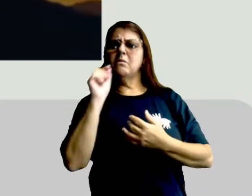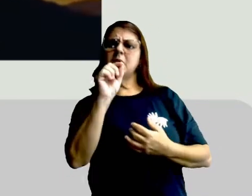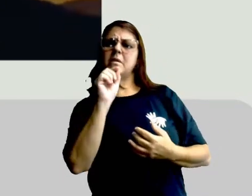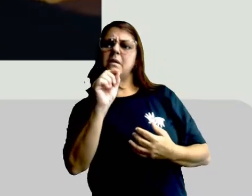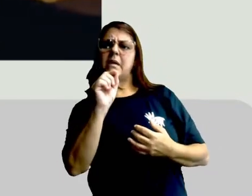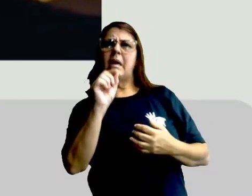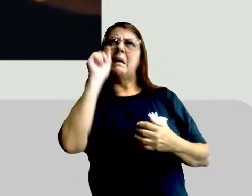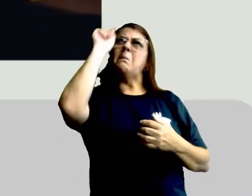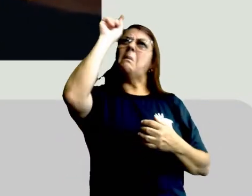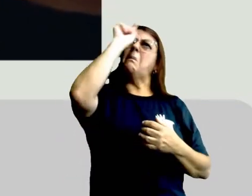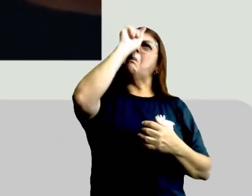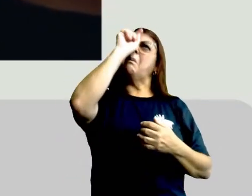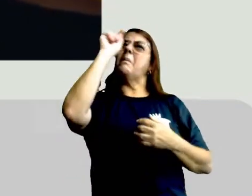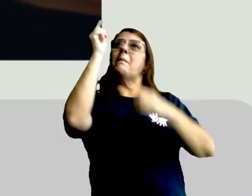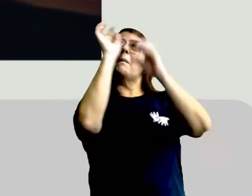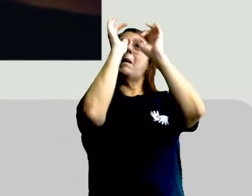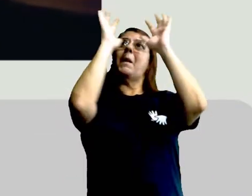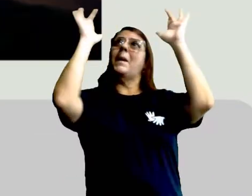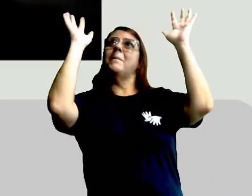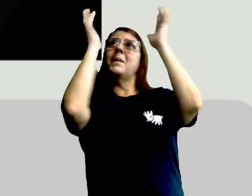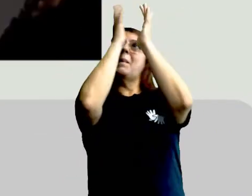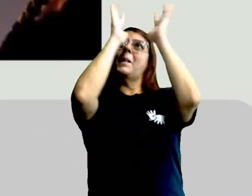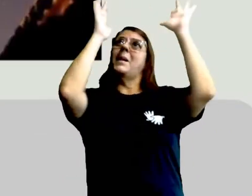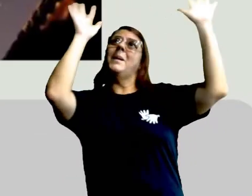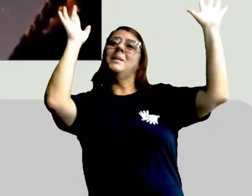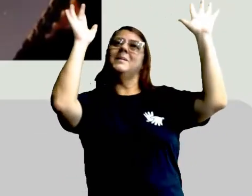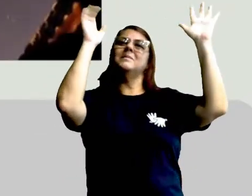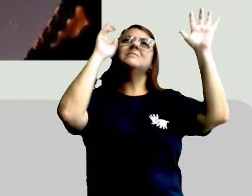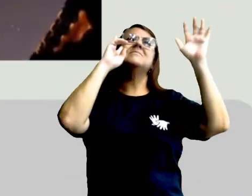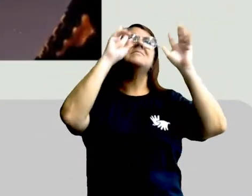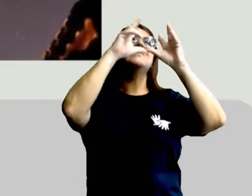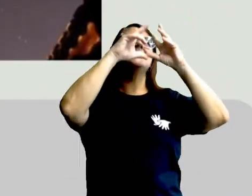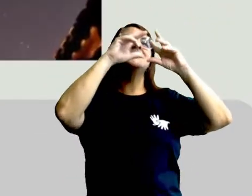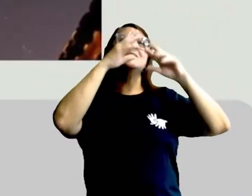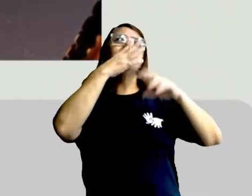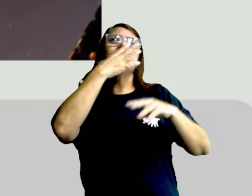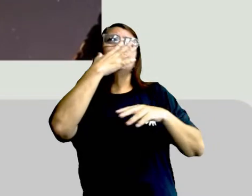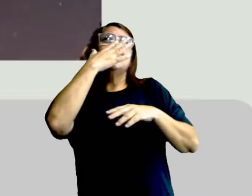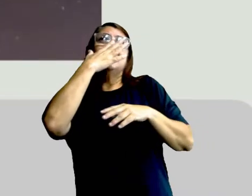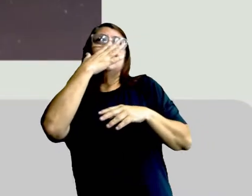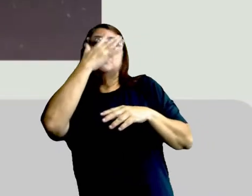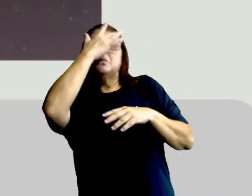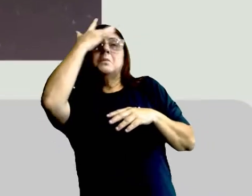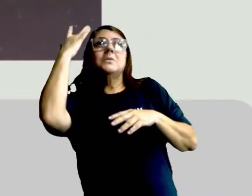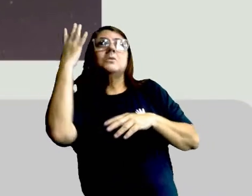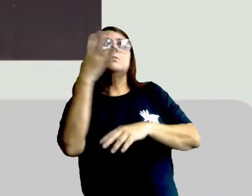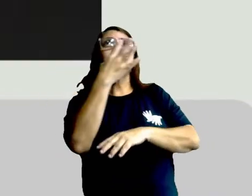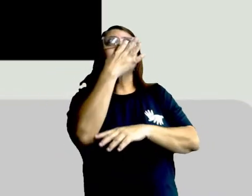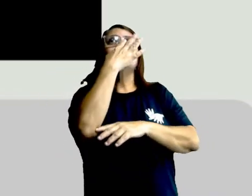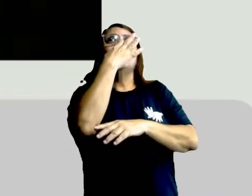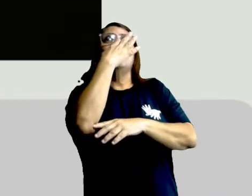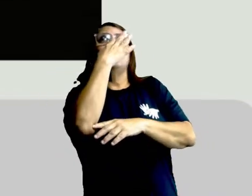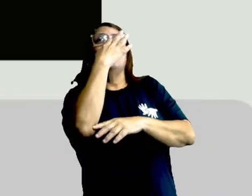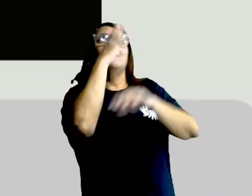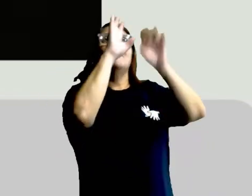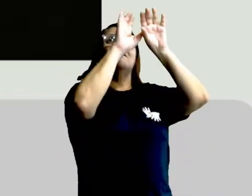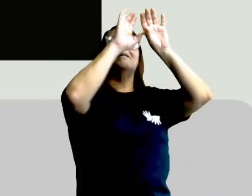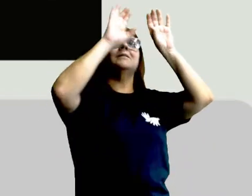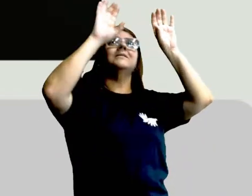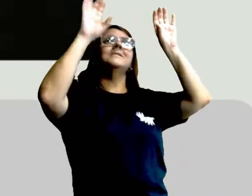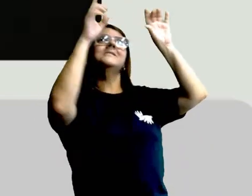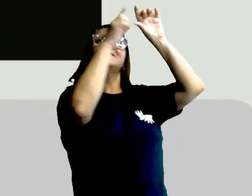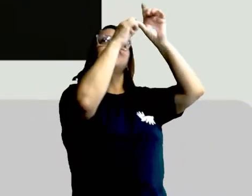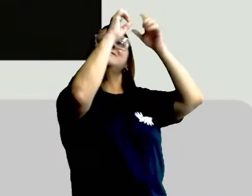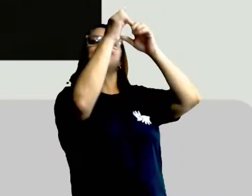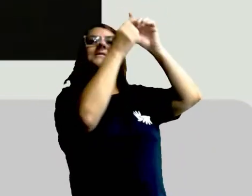aqueles pontinhos brilhantes que despertavam o fascínio e a admiração de todos. Ao contemplar o céu